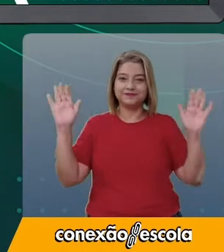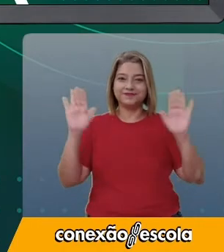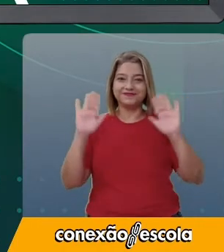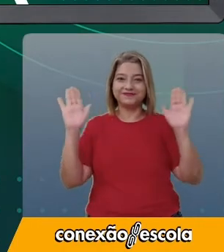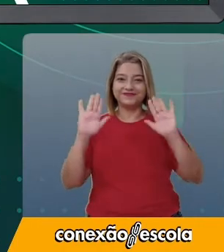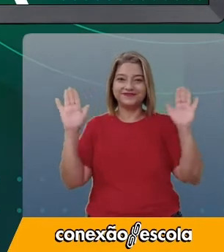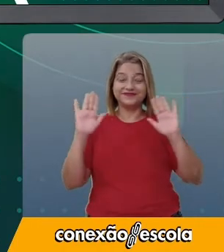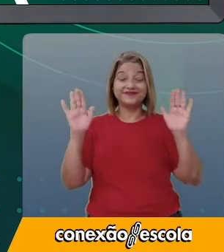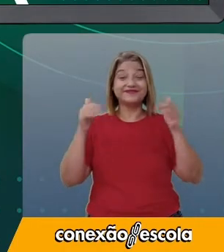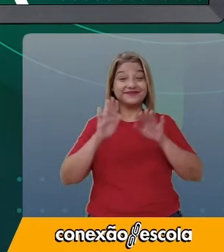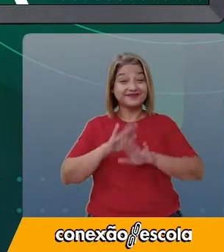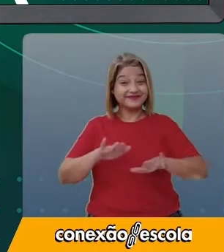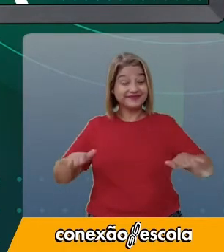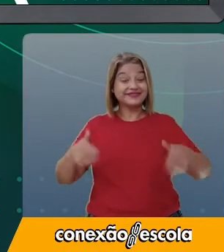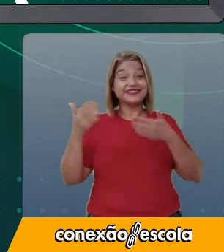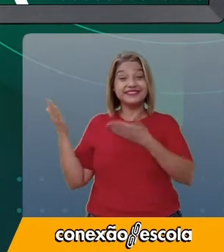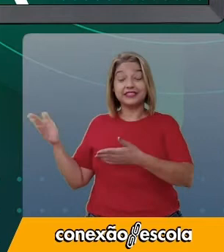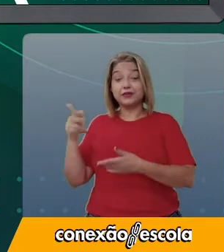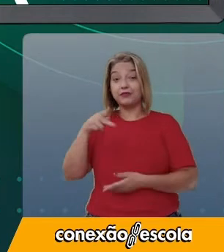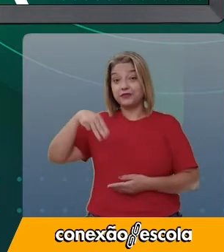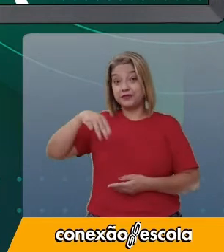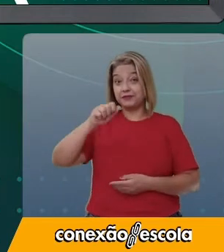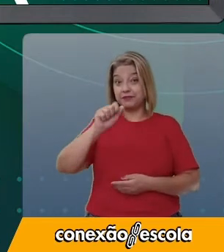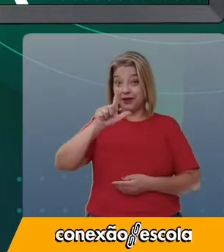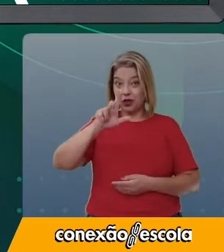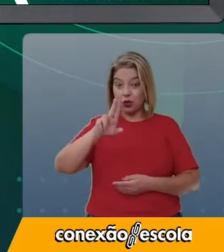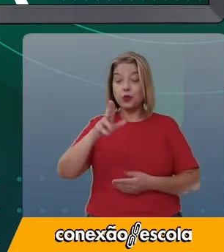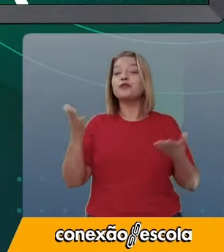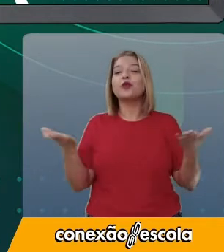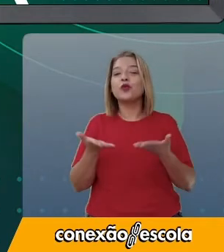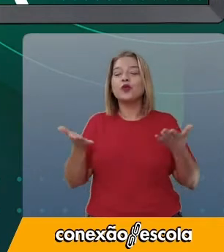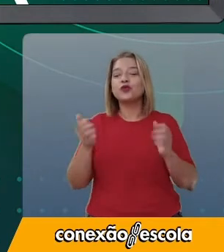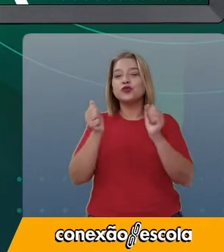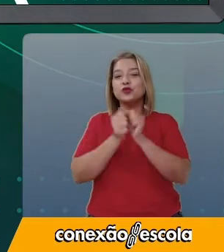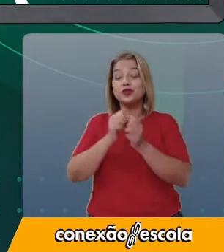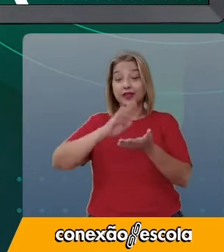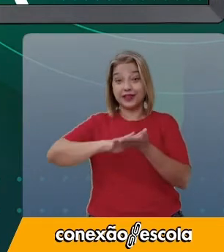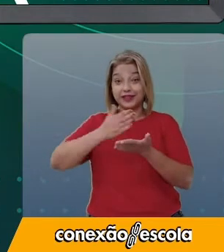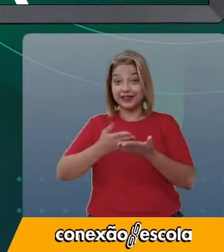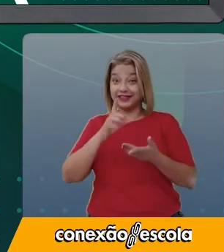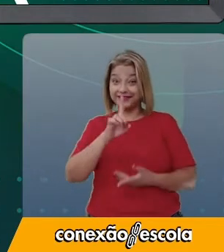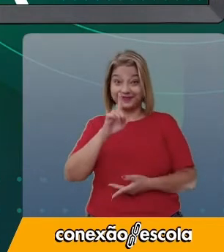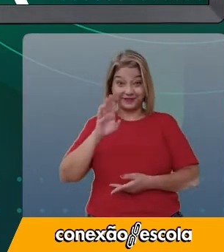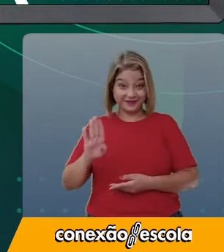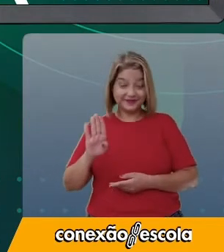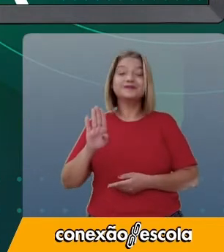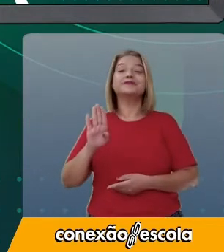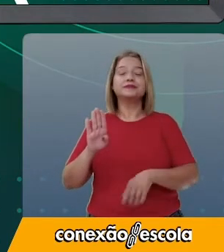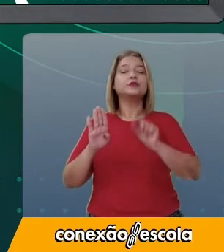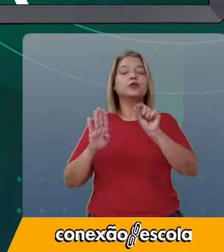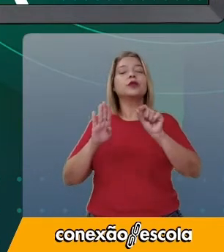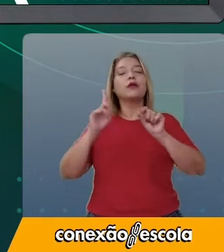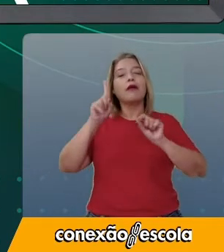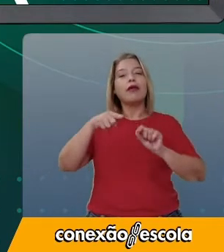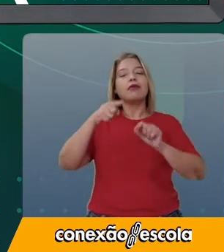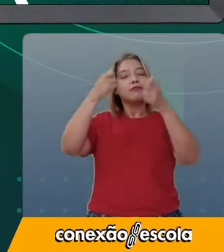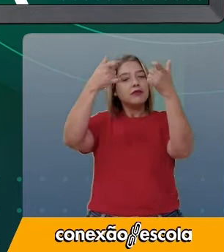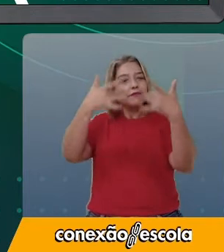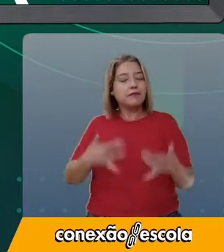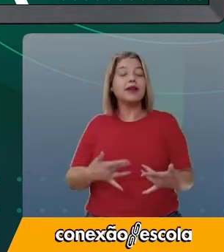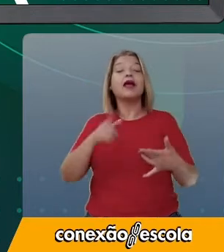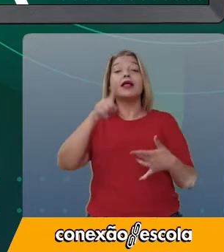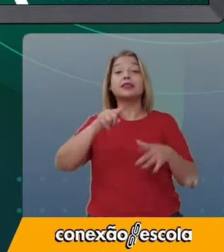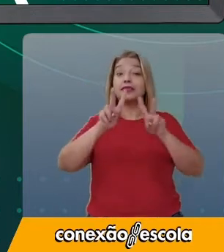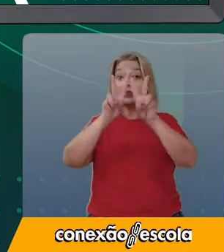Olá, crianças! Eu sou a professora Malu e estou aqui com a intérprete Débora para trabalhar mais